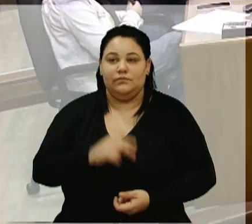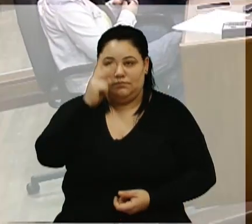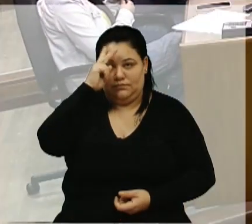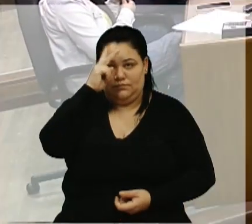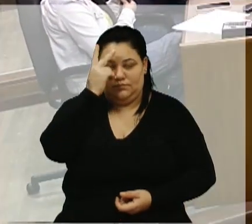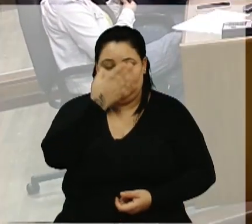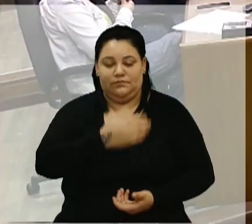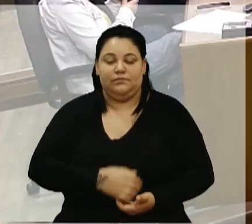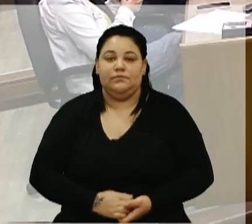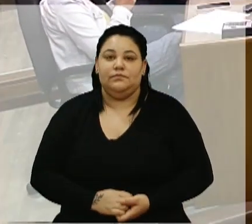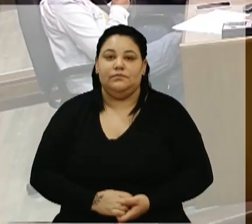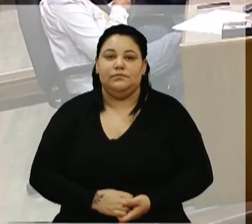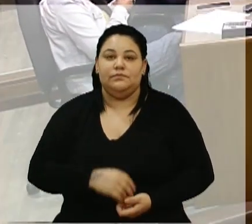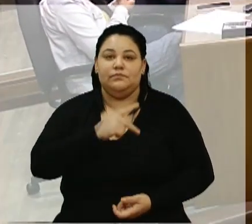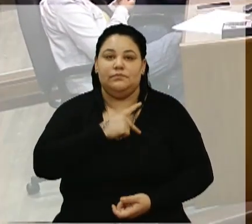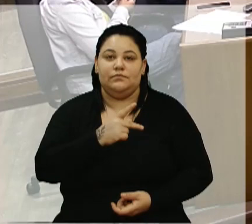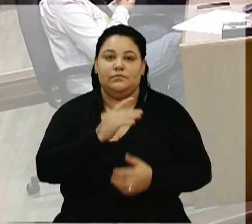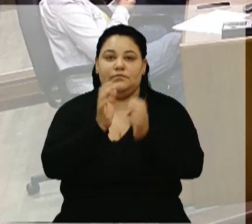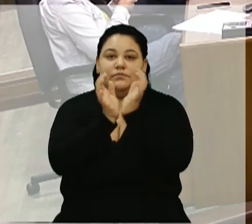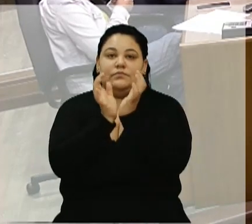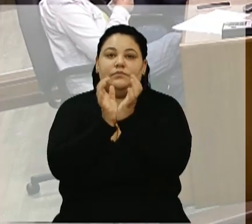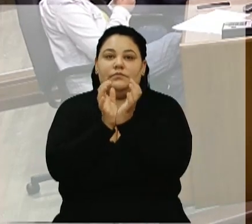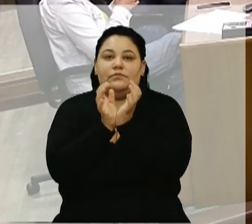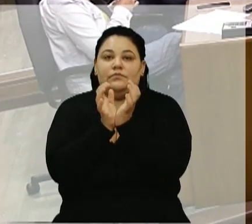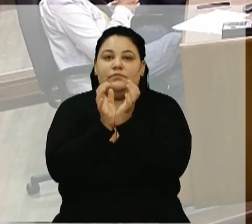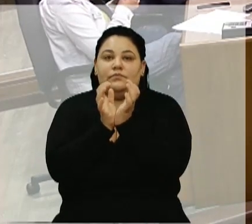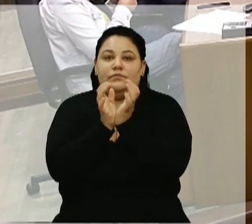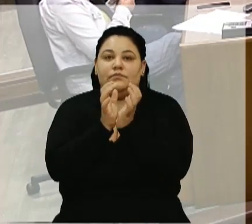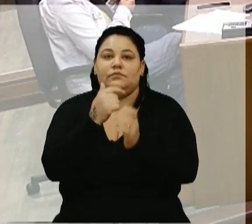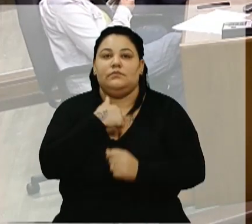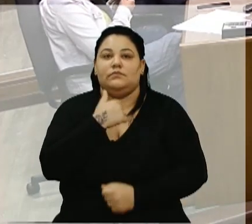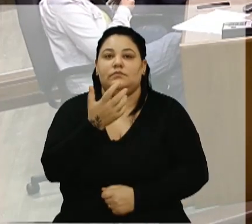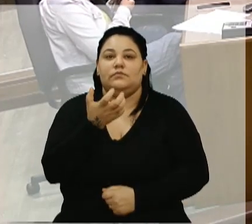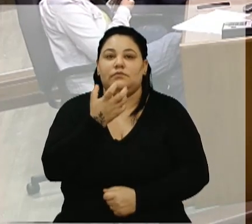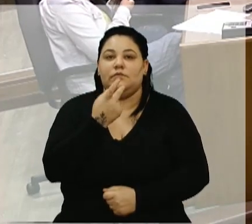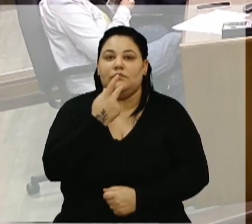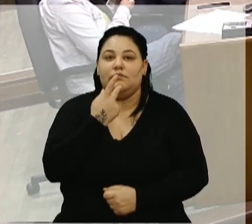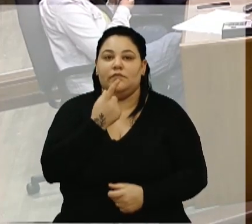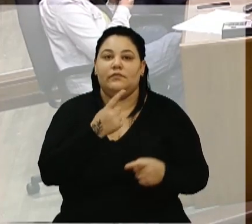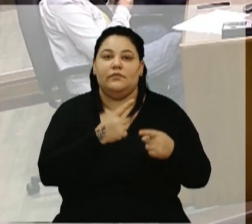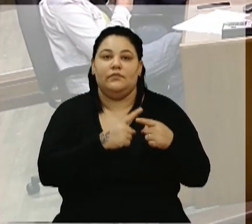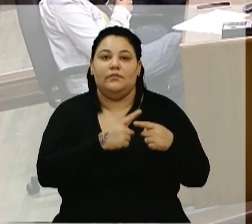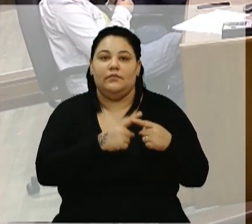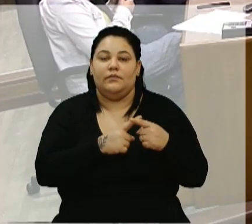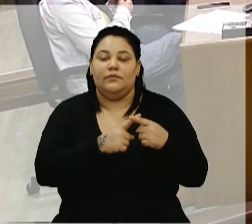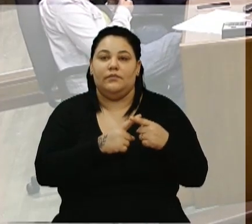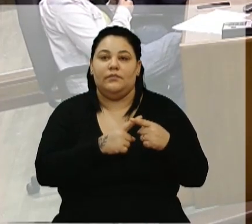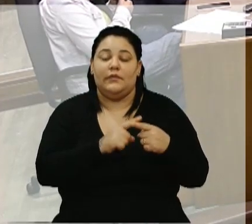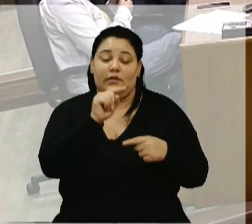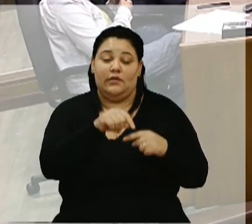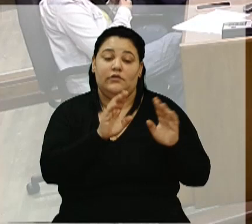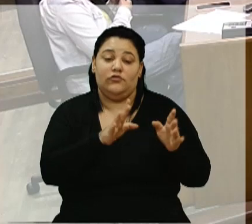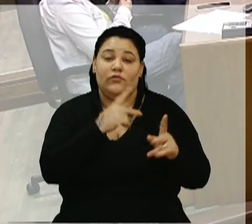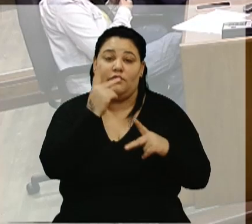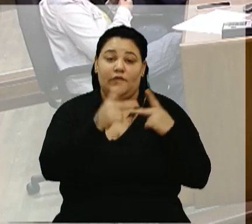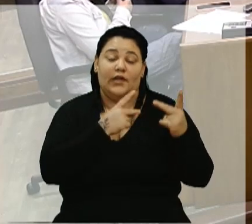Senhor presidente, colegas, resolvi falar porque aqui foi dito que